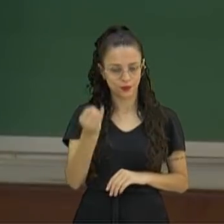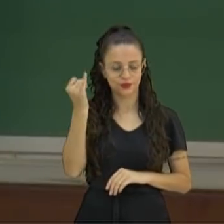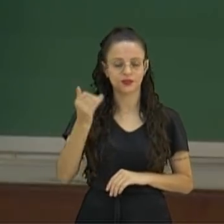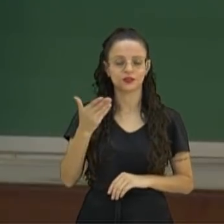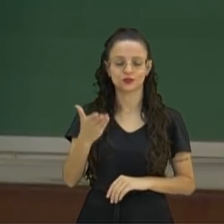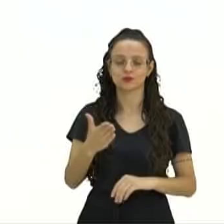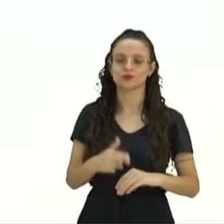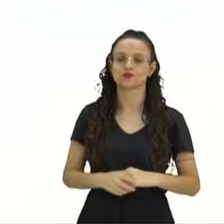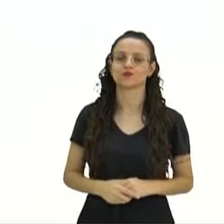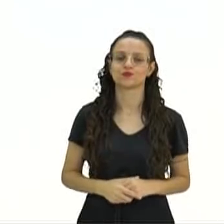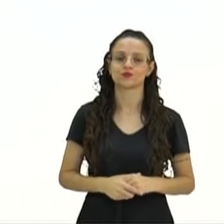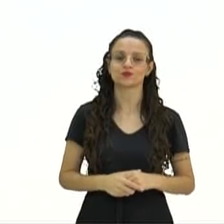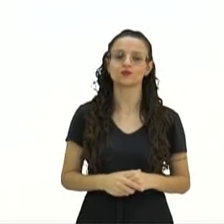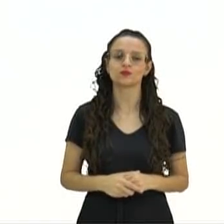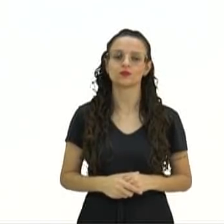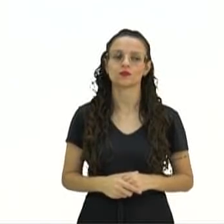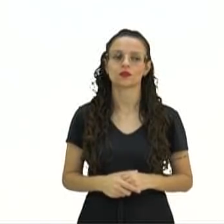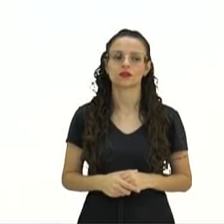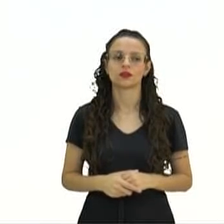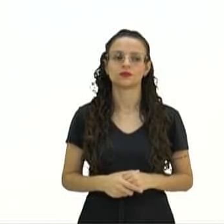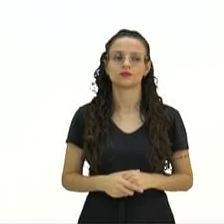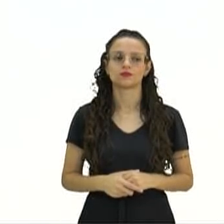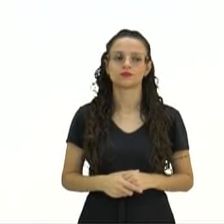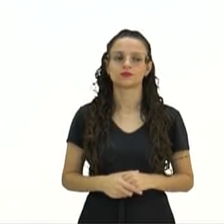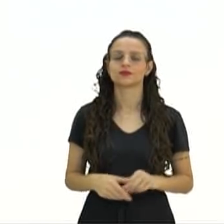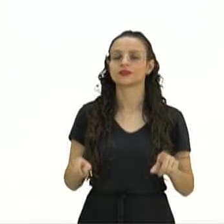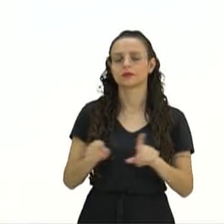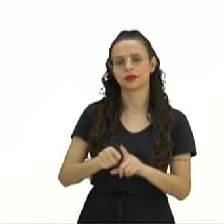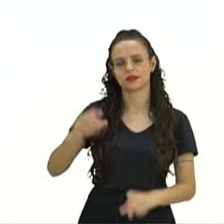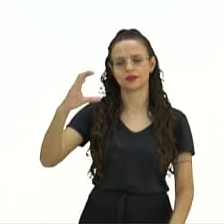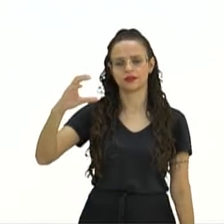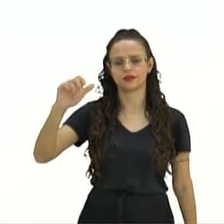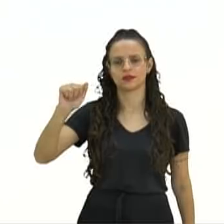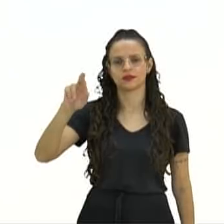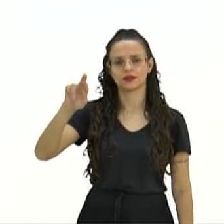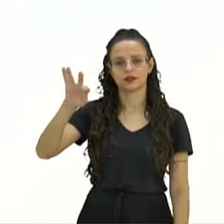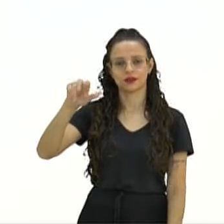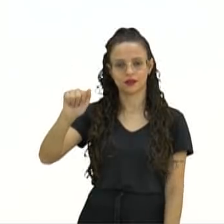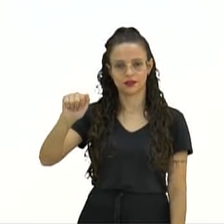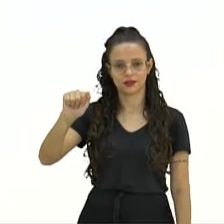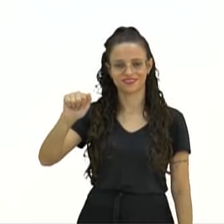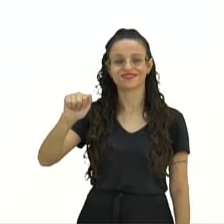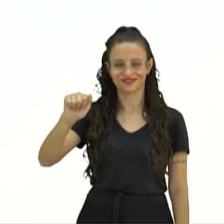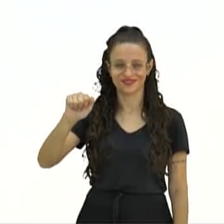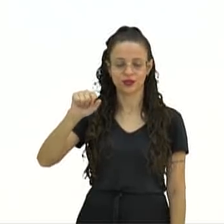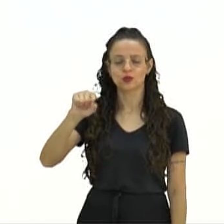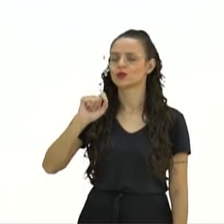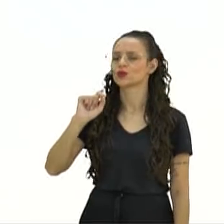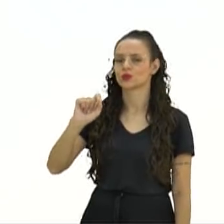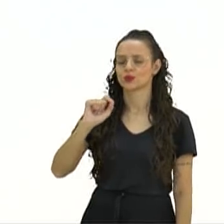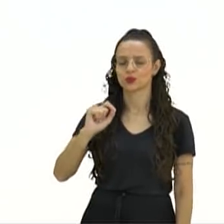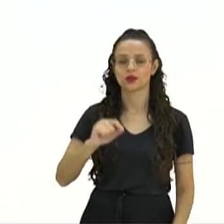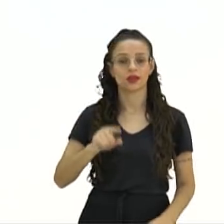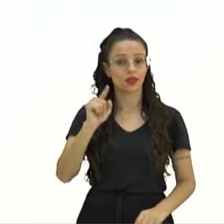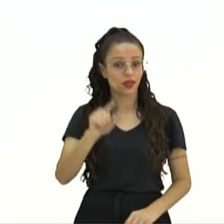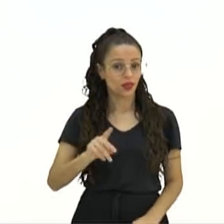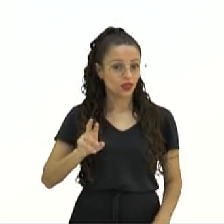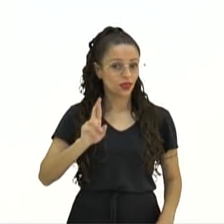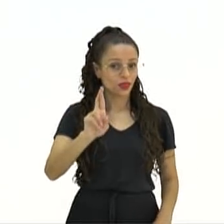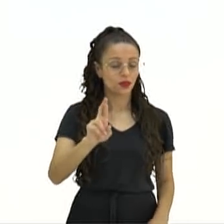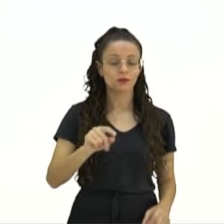a gente pensar nessa informação. E as cartas, cartas topográficas, cartas geográficas,